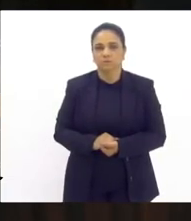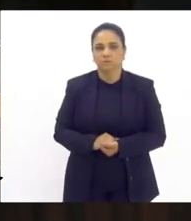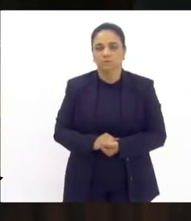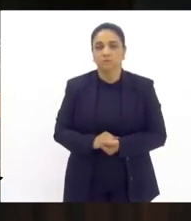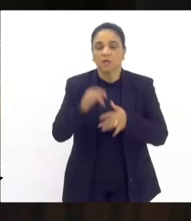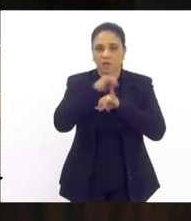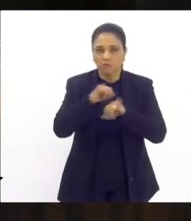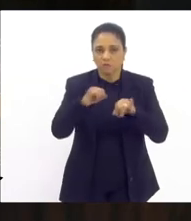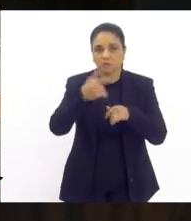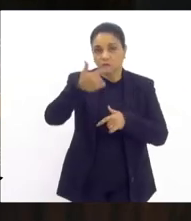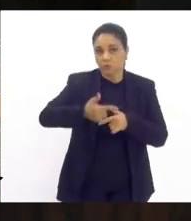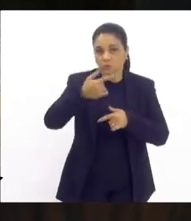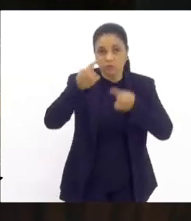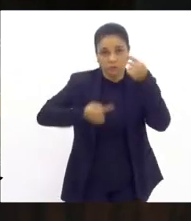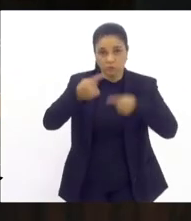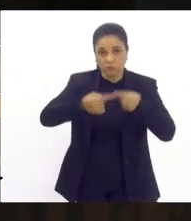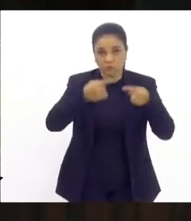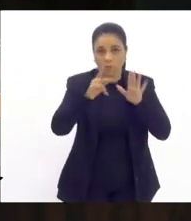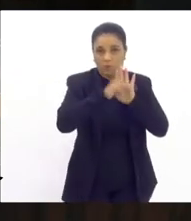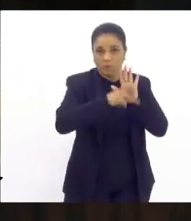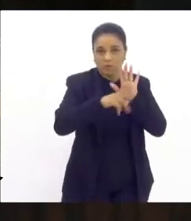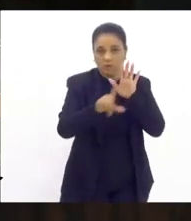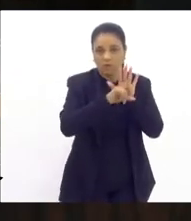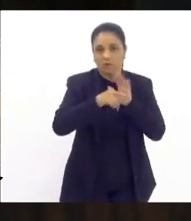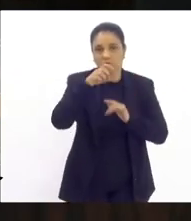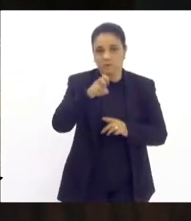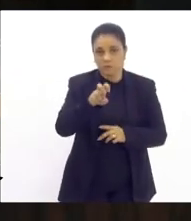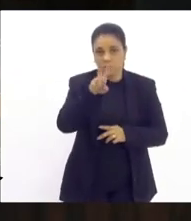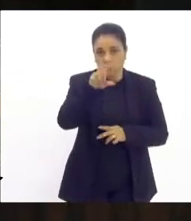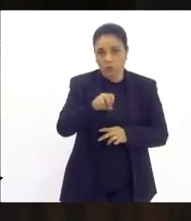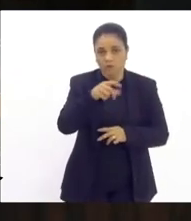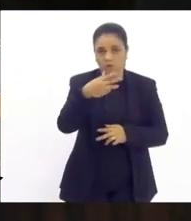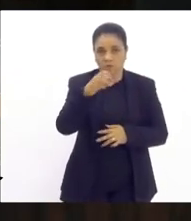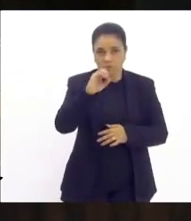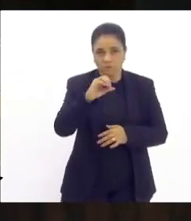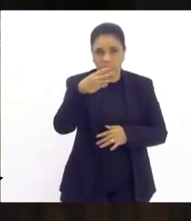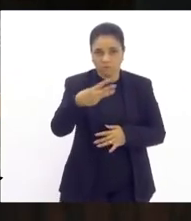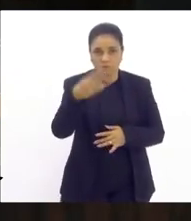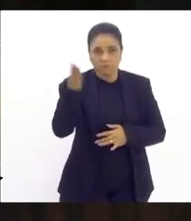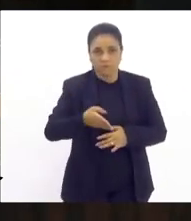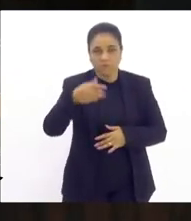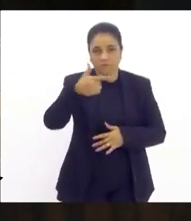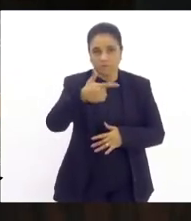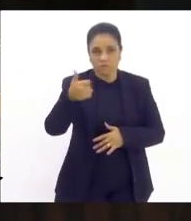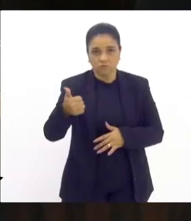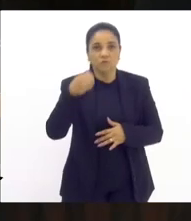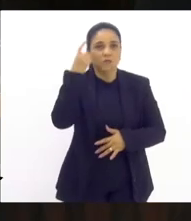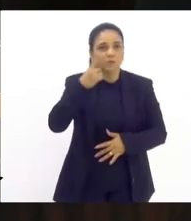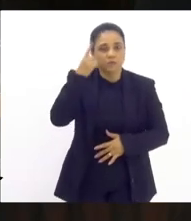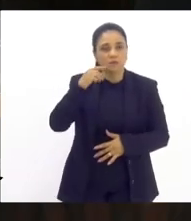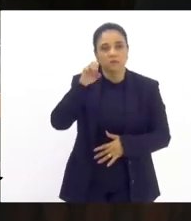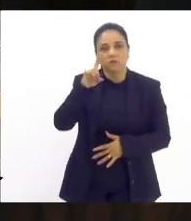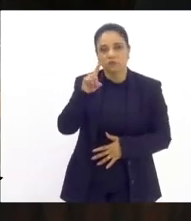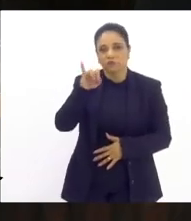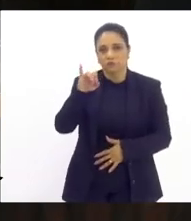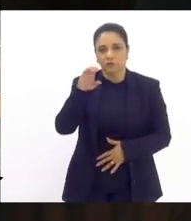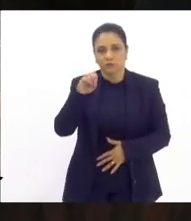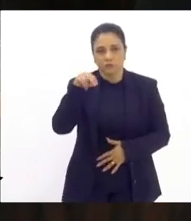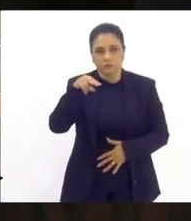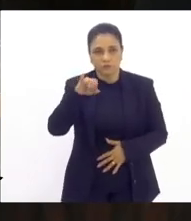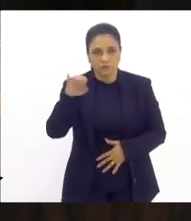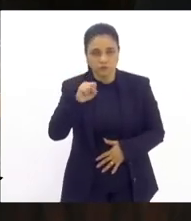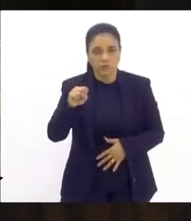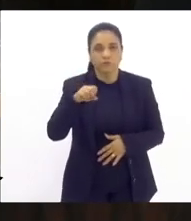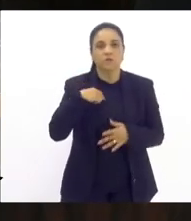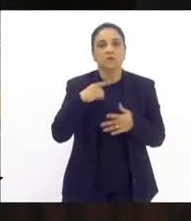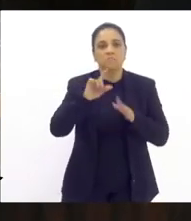anuncio em segundo a discussão projeto de lei 50 03/2021 de autoria do deputado Dionísio Lins que